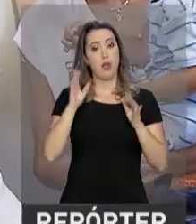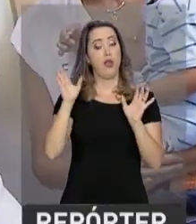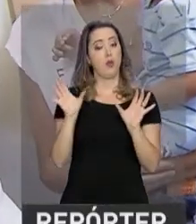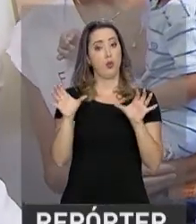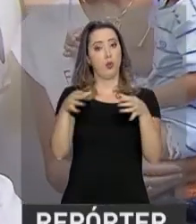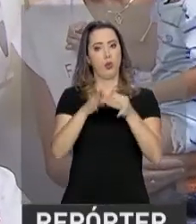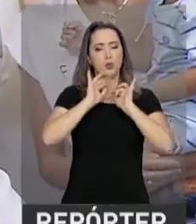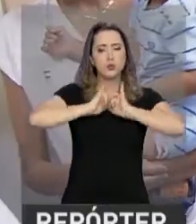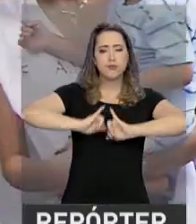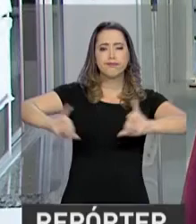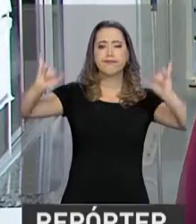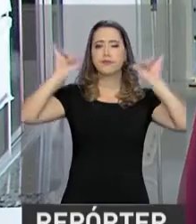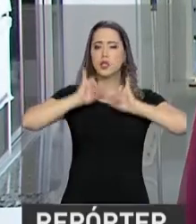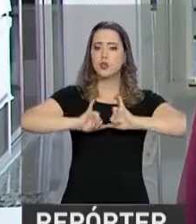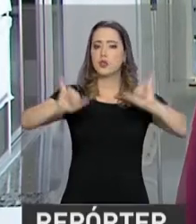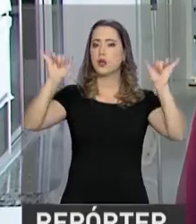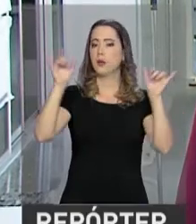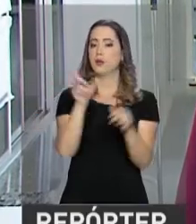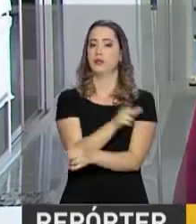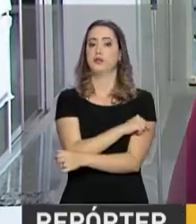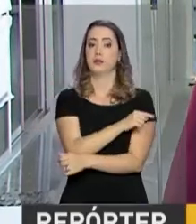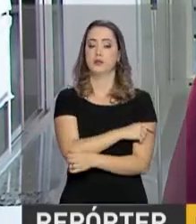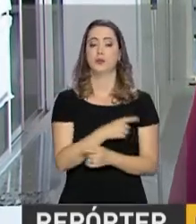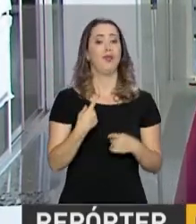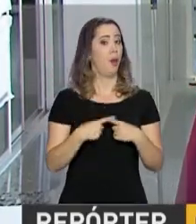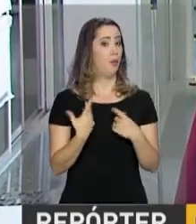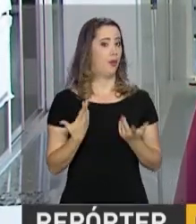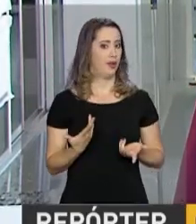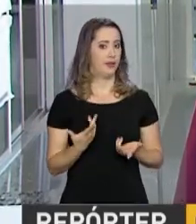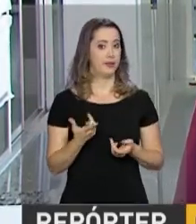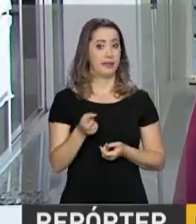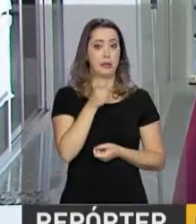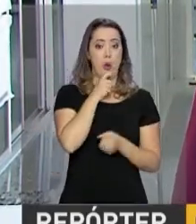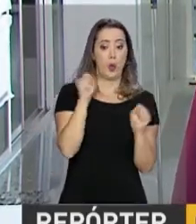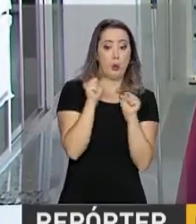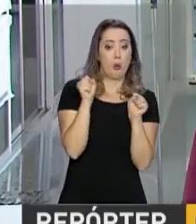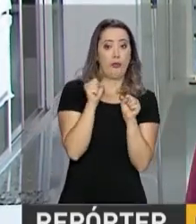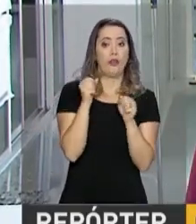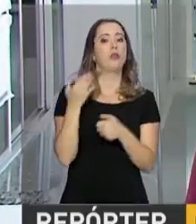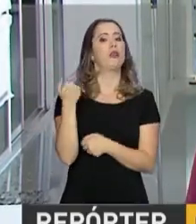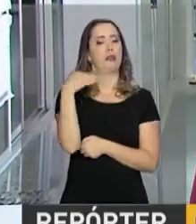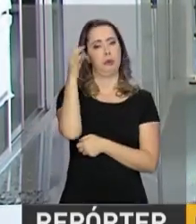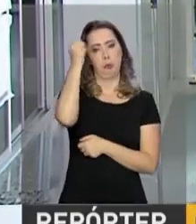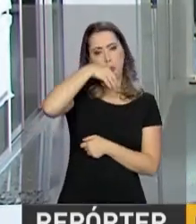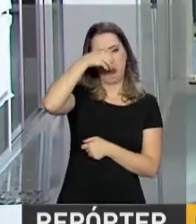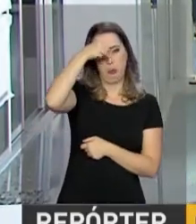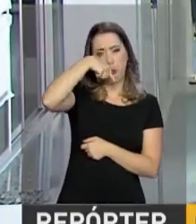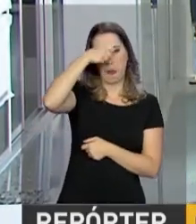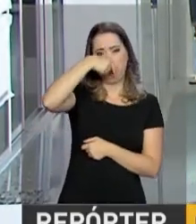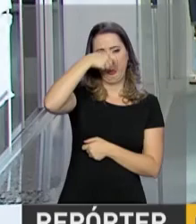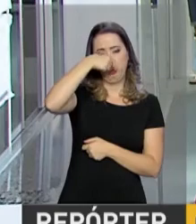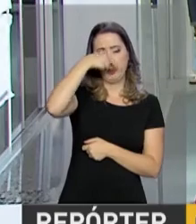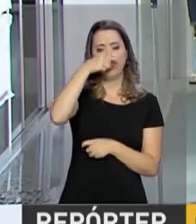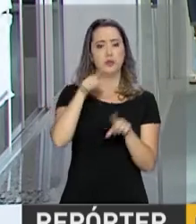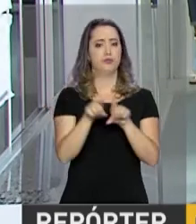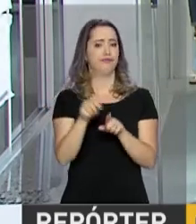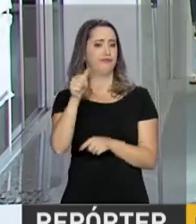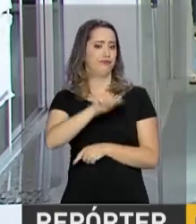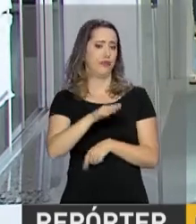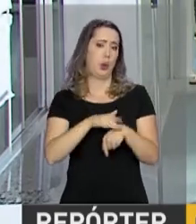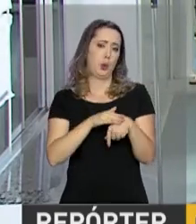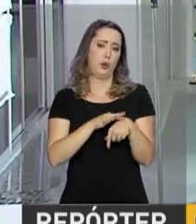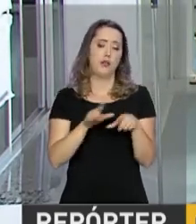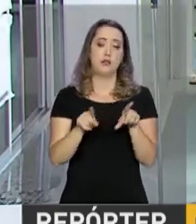de vacinação é no inverno que as pessoas mais sofrem com a gripe e não é à toa essa época com maior circulação